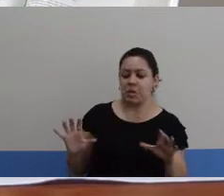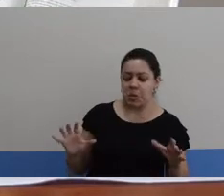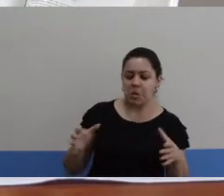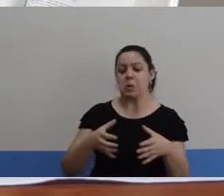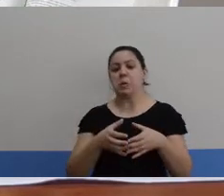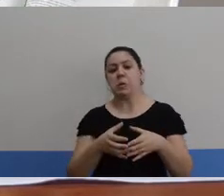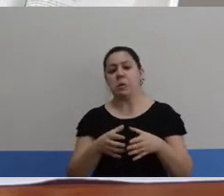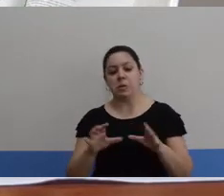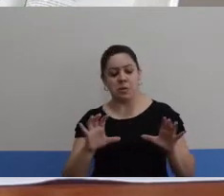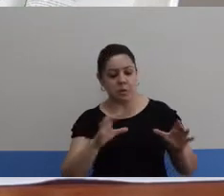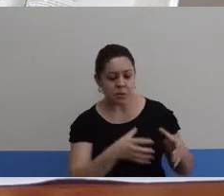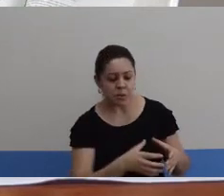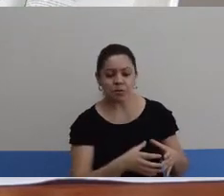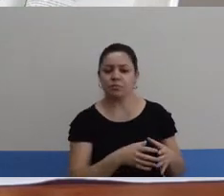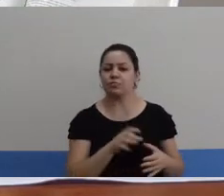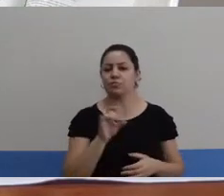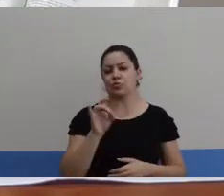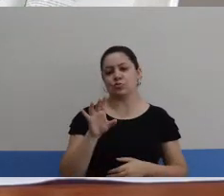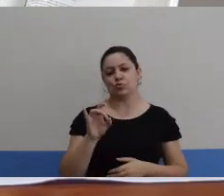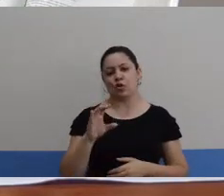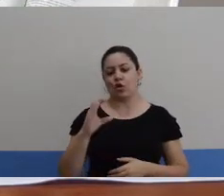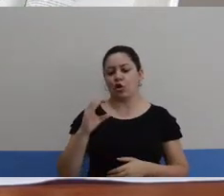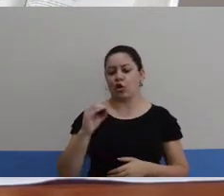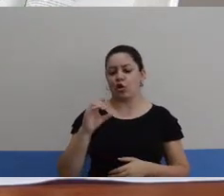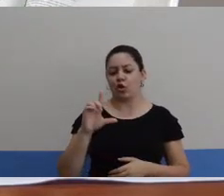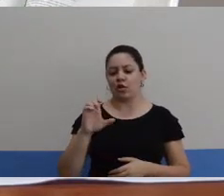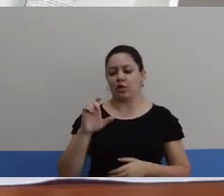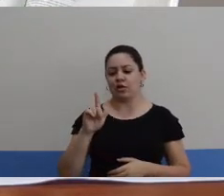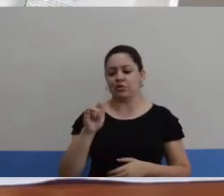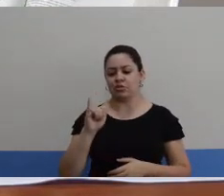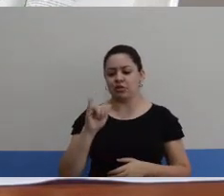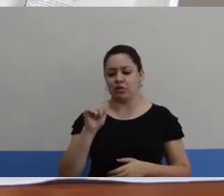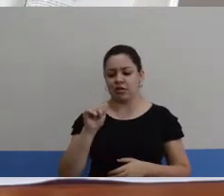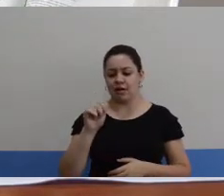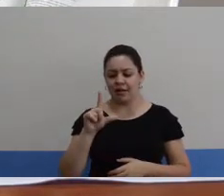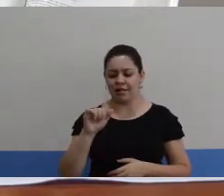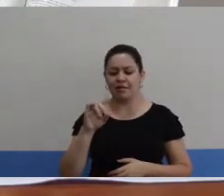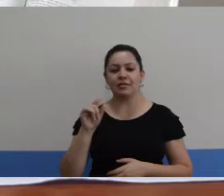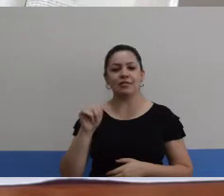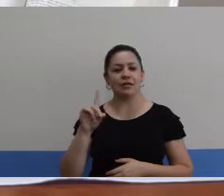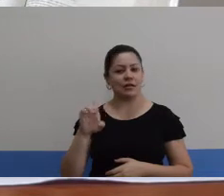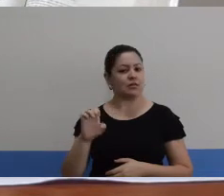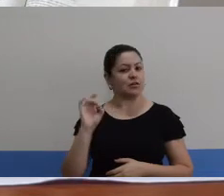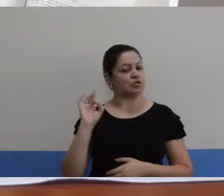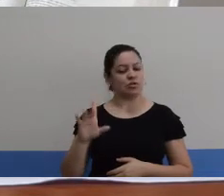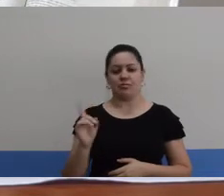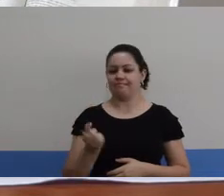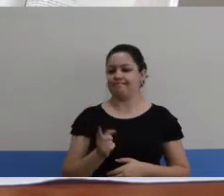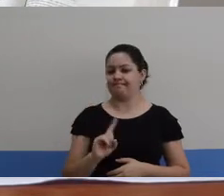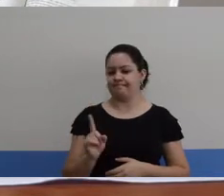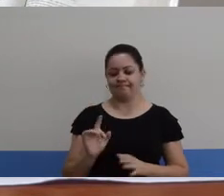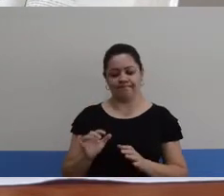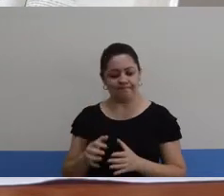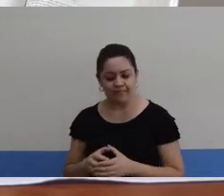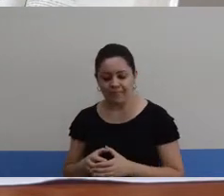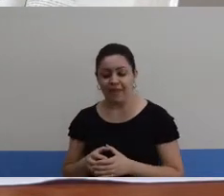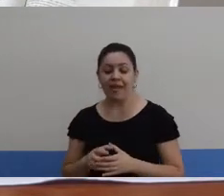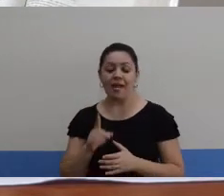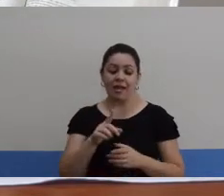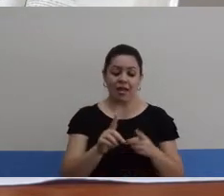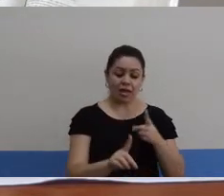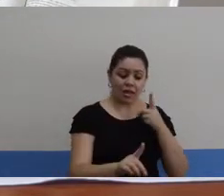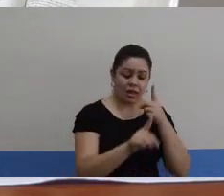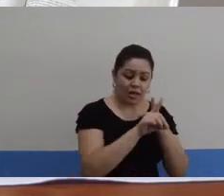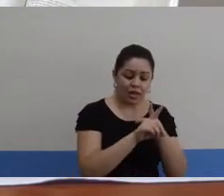se reduz a esta palavra como sendo colegialidade, o encontro e a